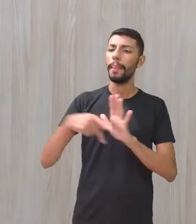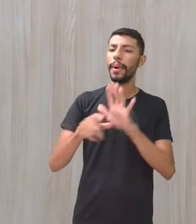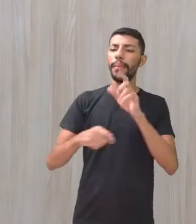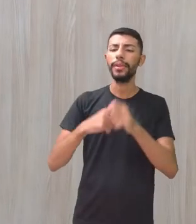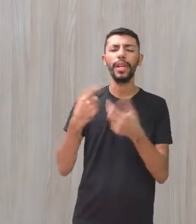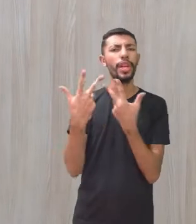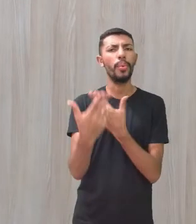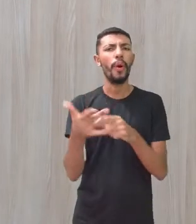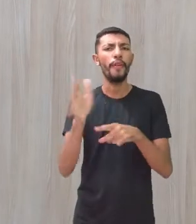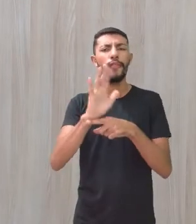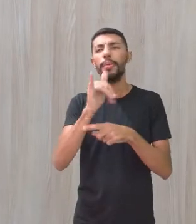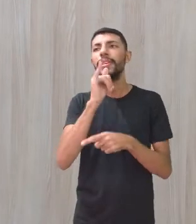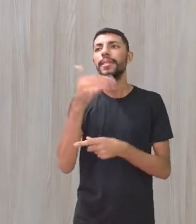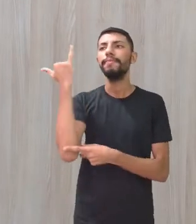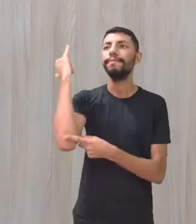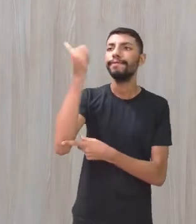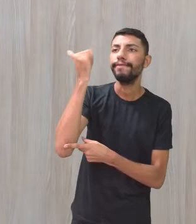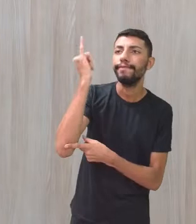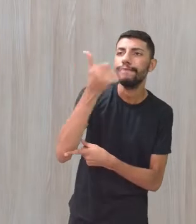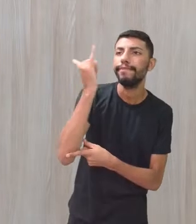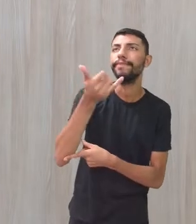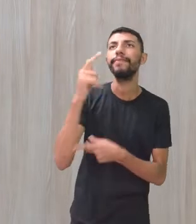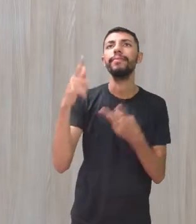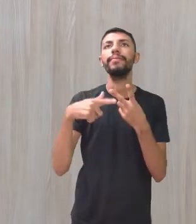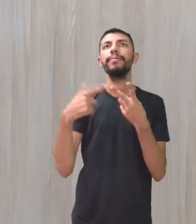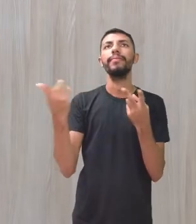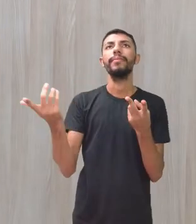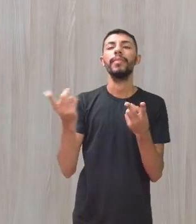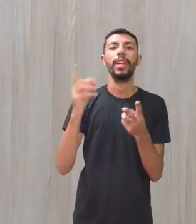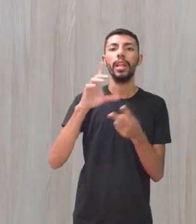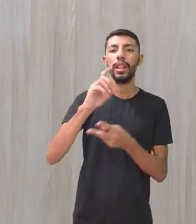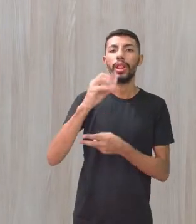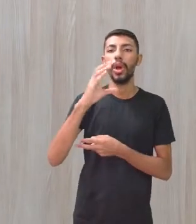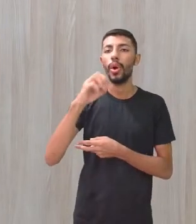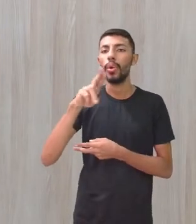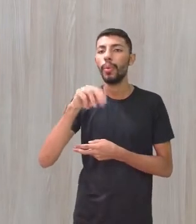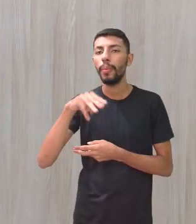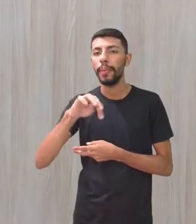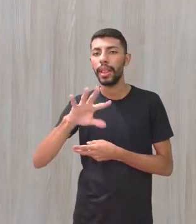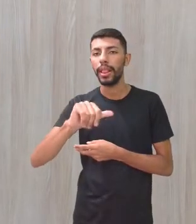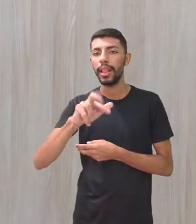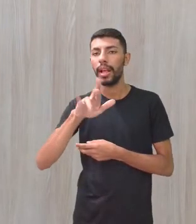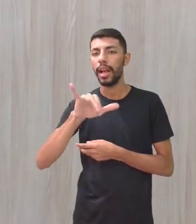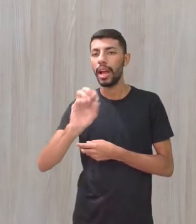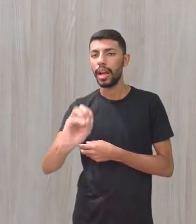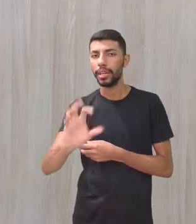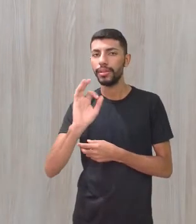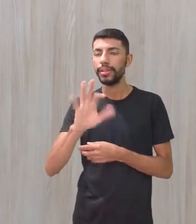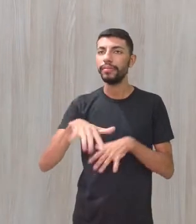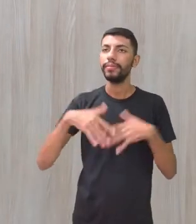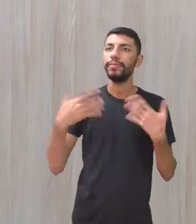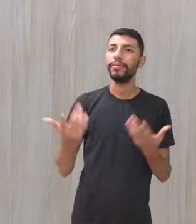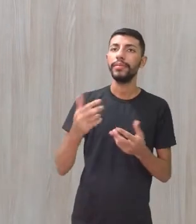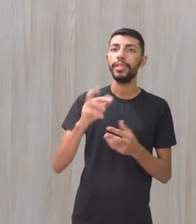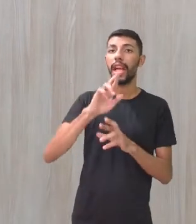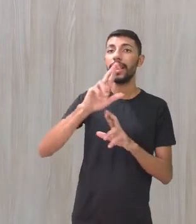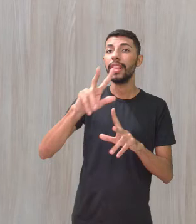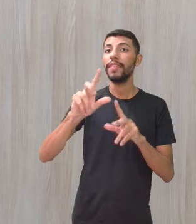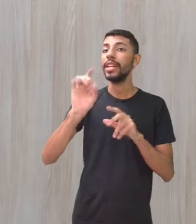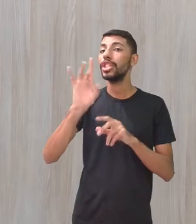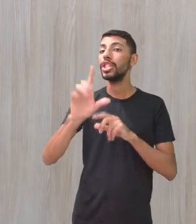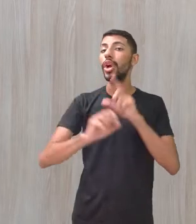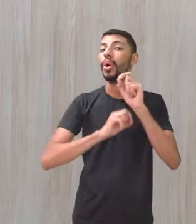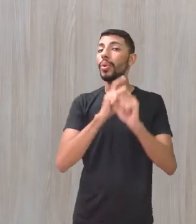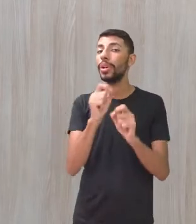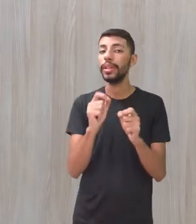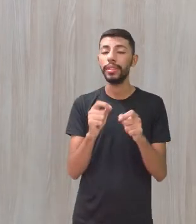uma história, uma narrativa, ele pode ser um documentário, enfim. A diferença é realmente o tamanho. Então, nesse cartaz, a gente já sabe que